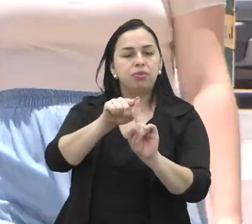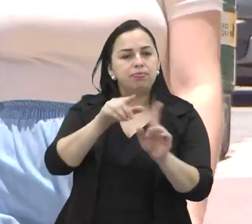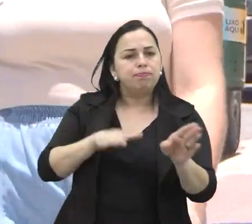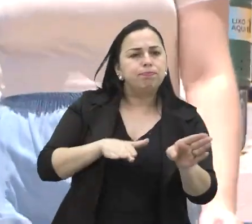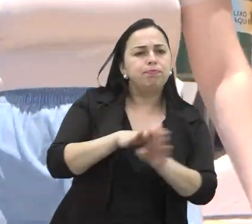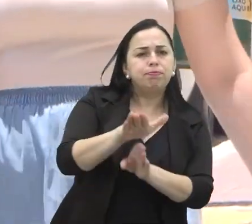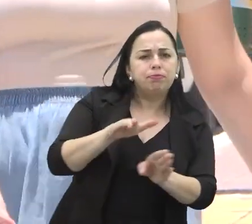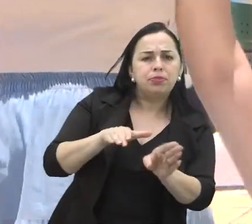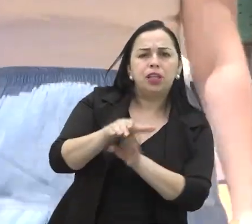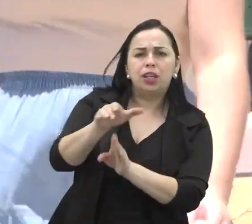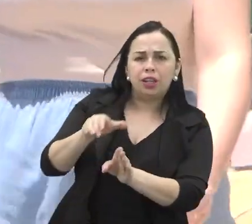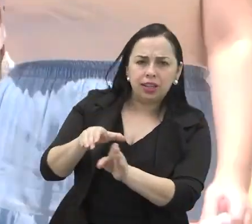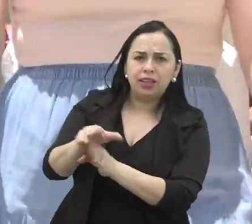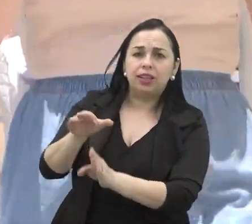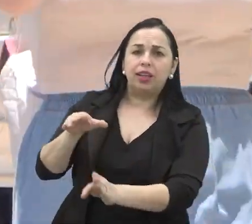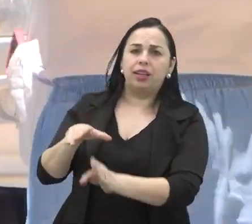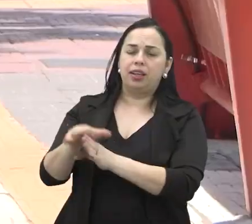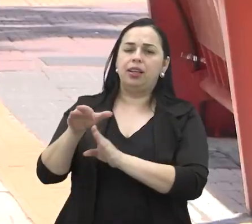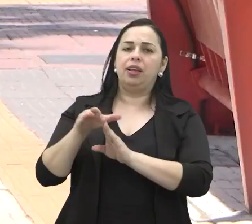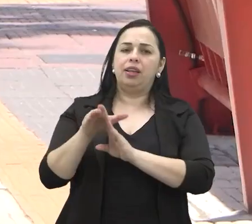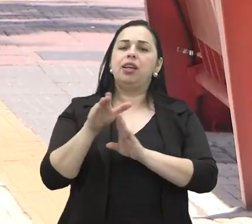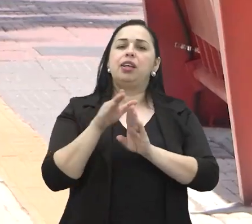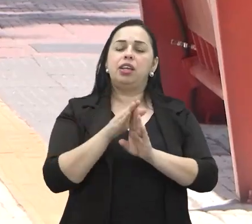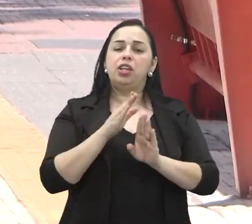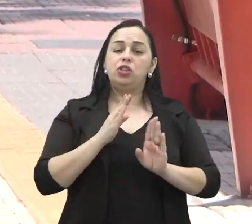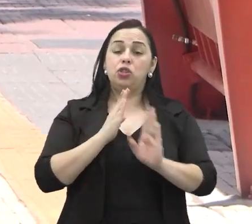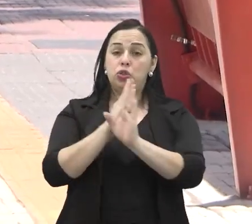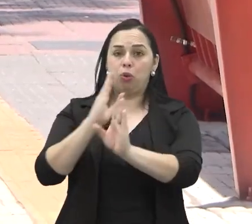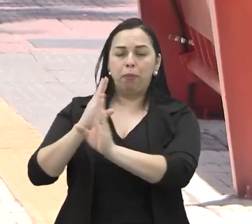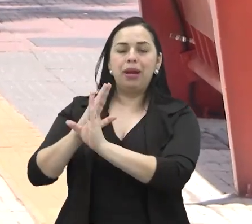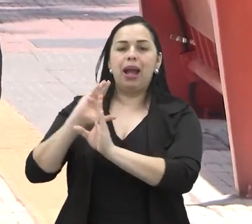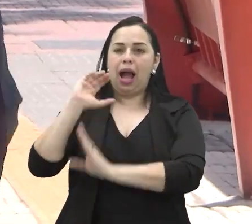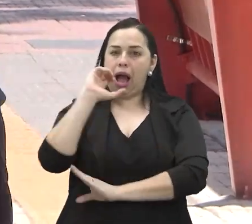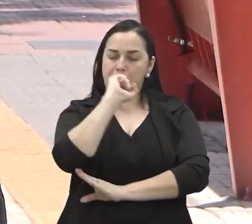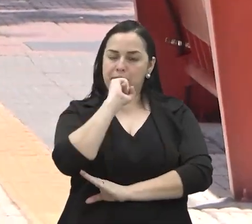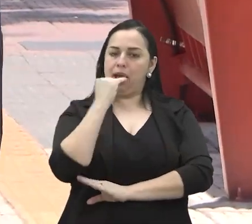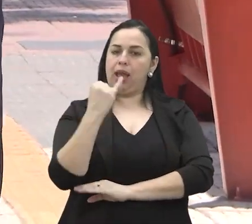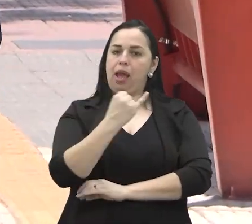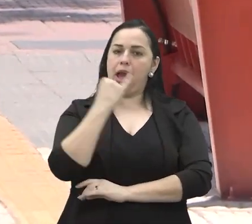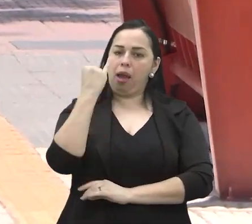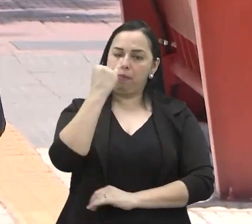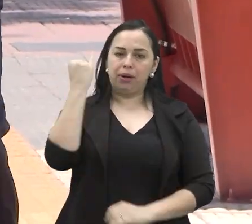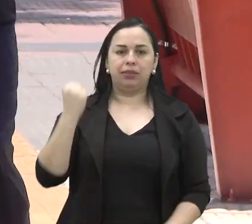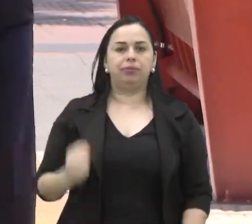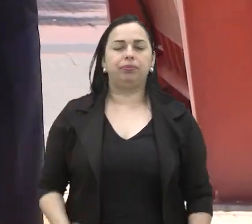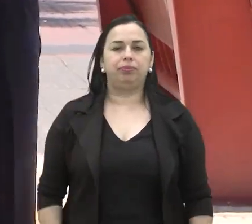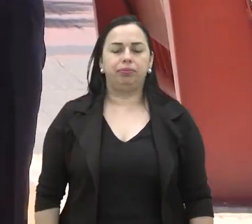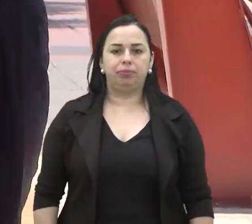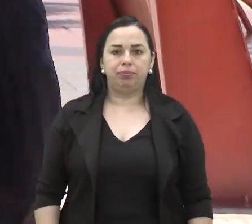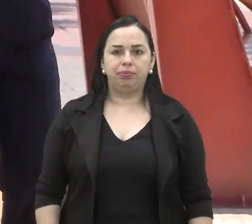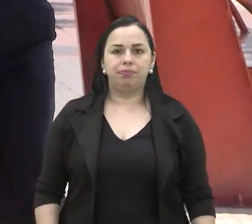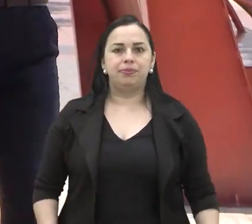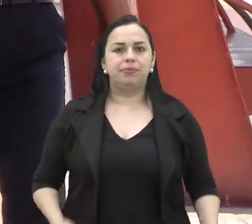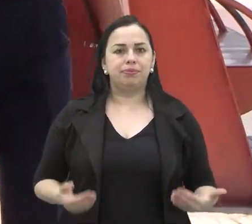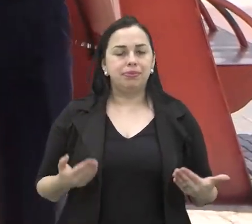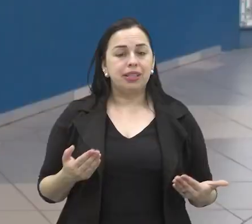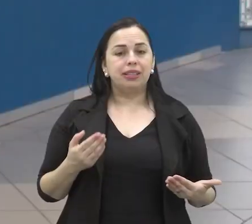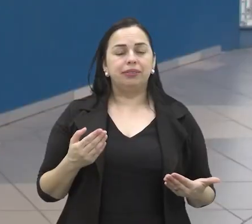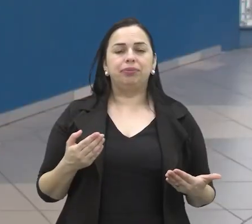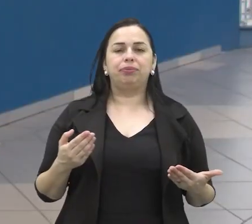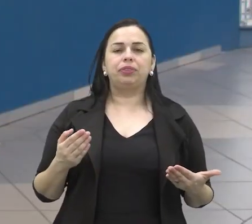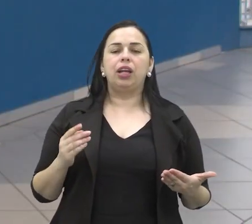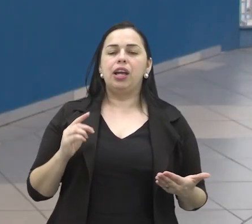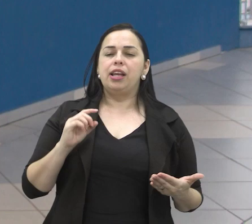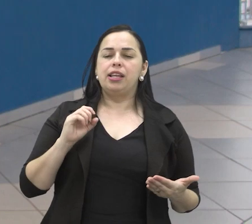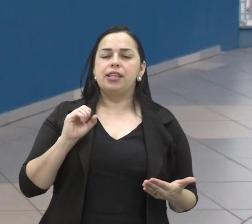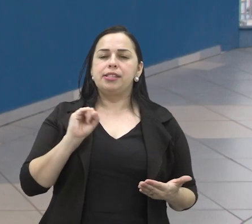objetivo é alertar a população sobre a importância de identificar os sinais para o diagnóstico precoce.